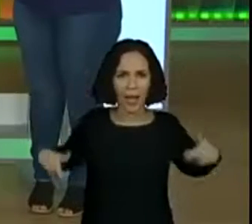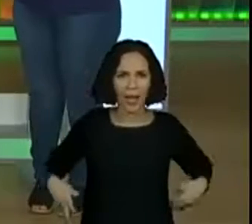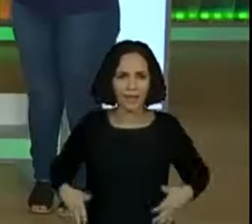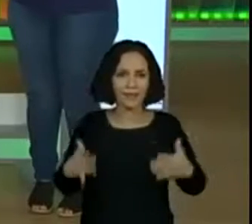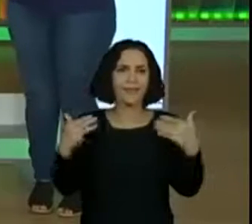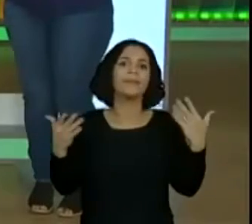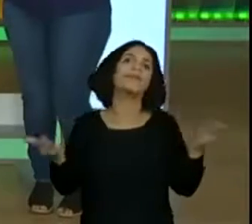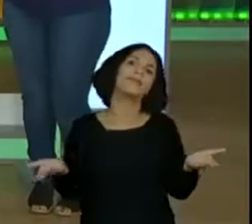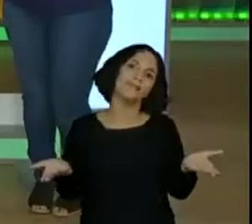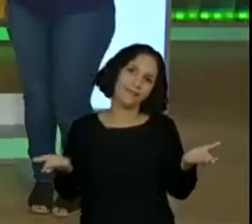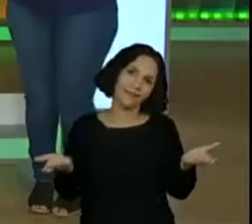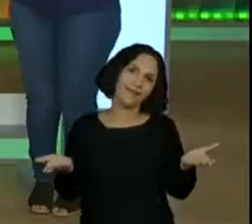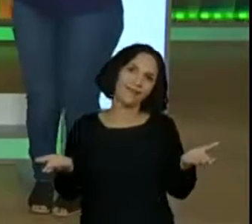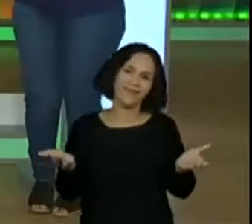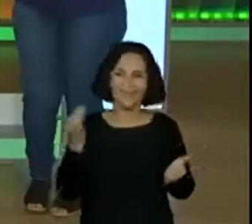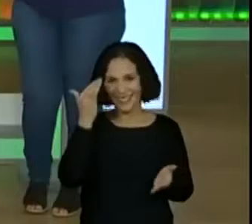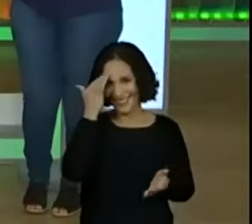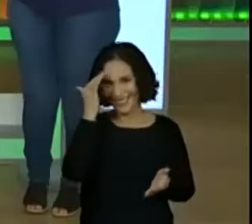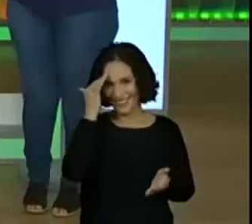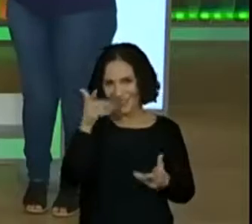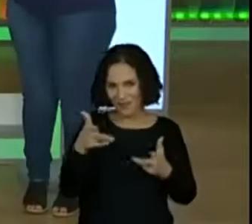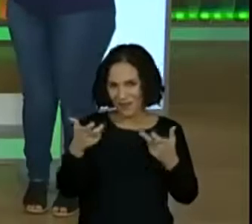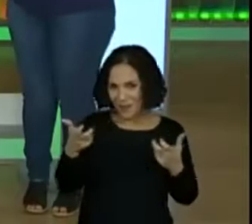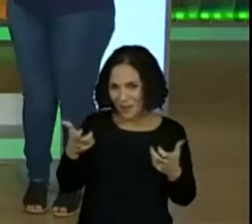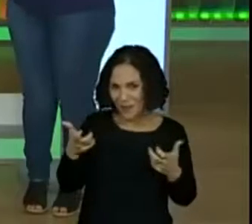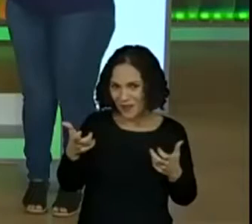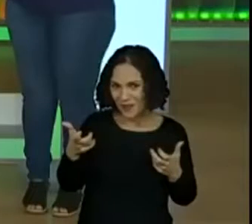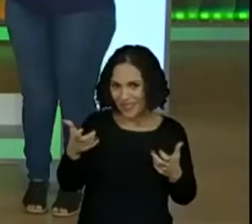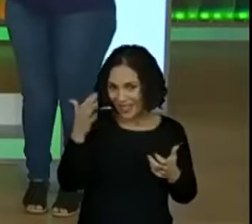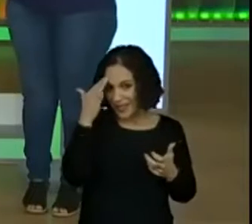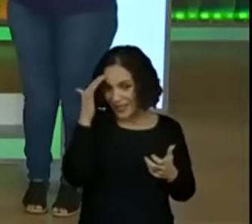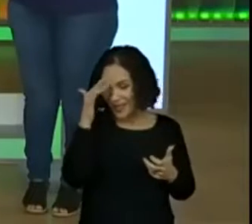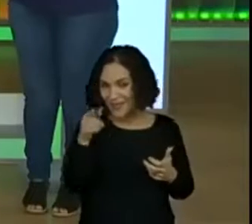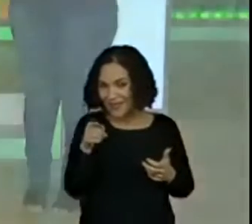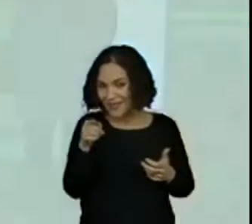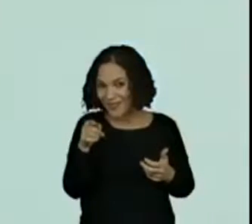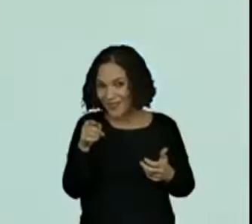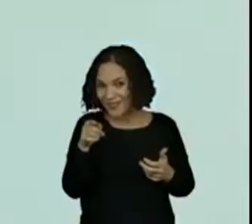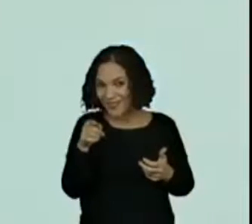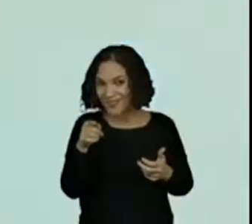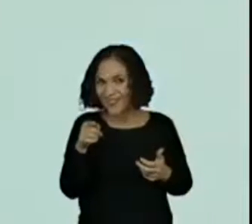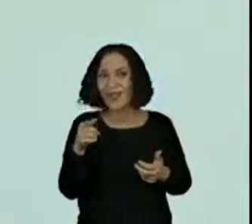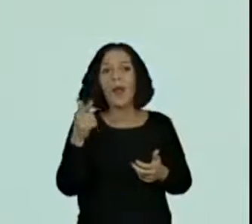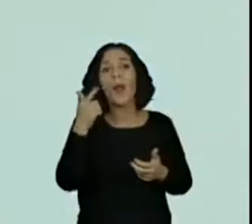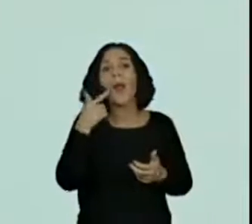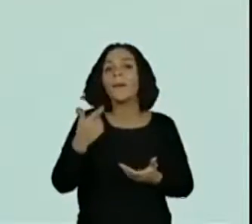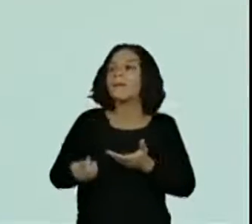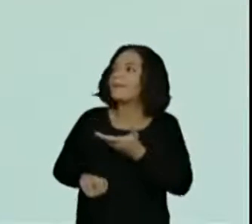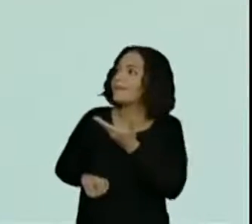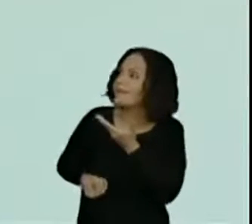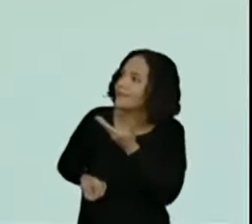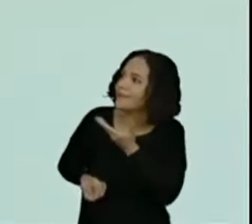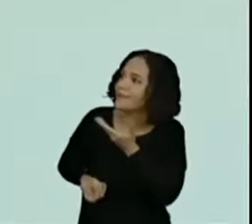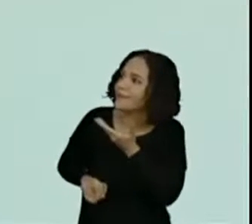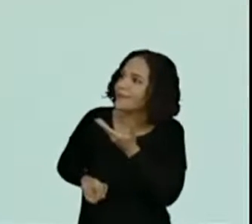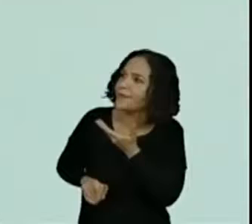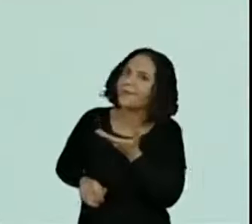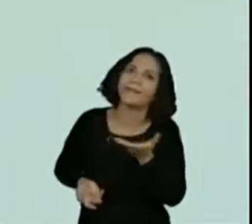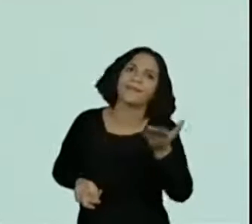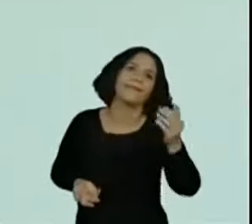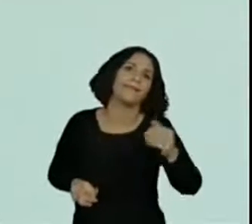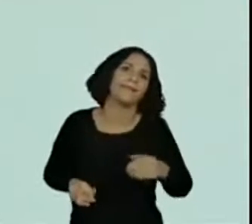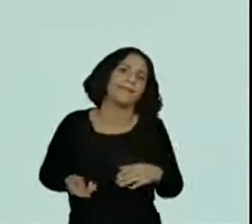O formigamento? Ah, eles perceberam, professora. Professora, a gente tem uma formiga aqui, ó,